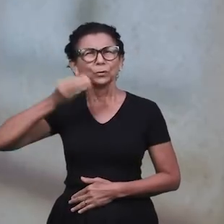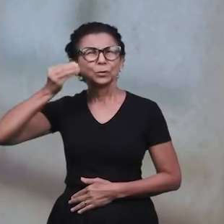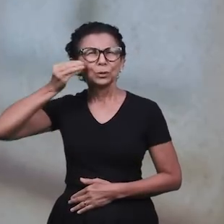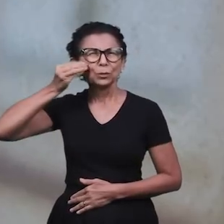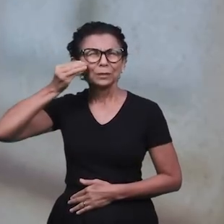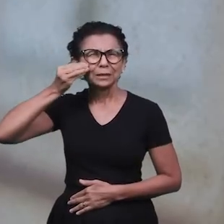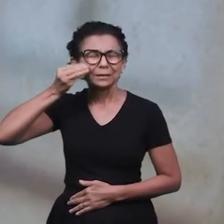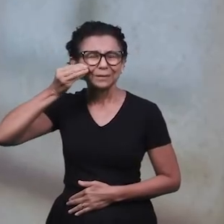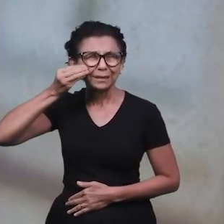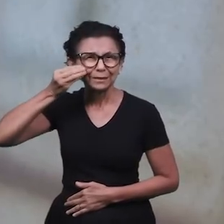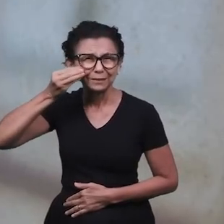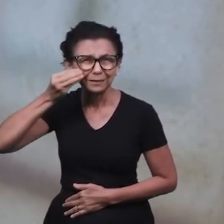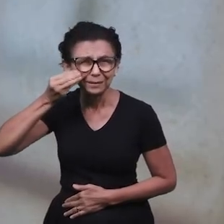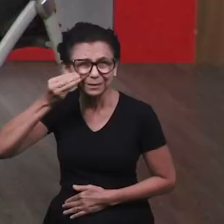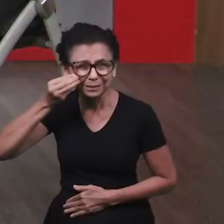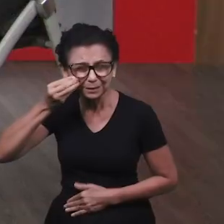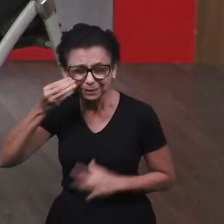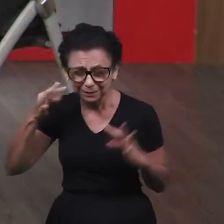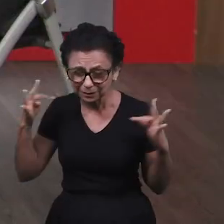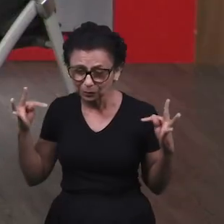esgotei todos os meios